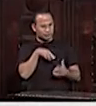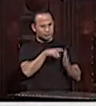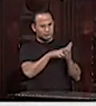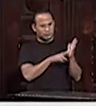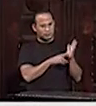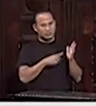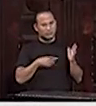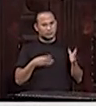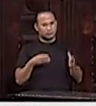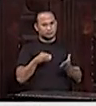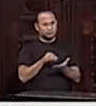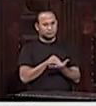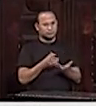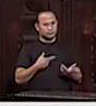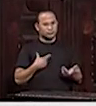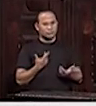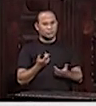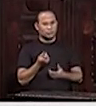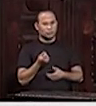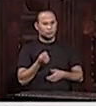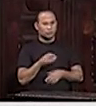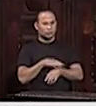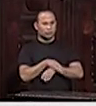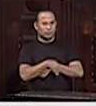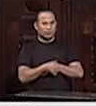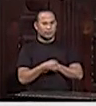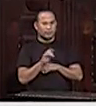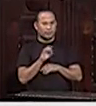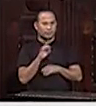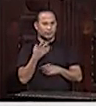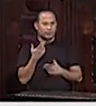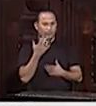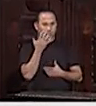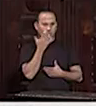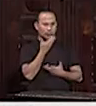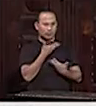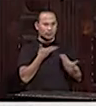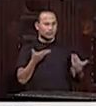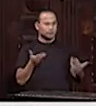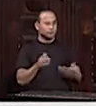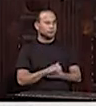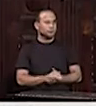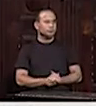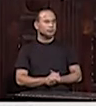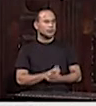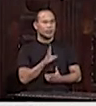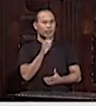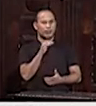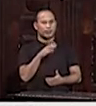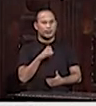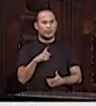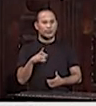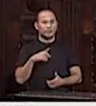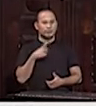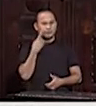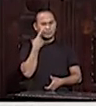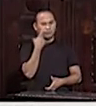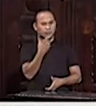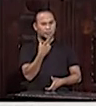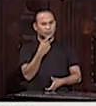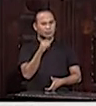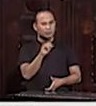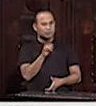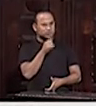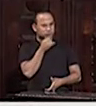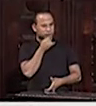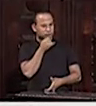de termas. A gente viu joalherias que eram usadas para lavar dinheiro do Cabral. Ou seja, a gente viu que,